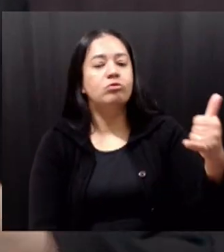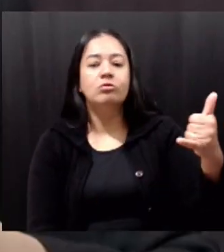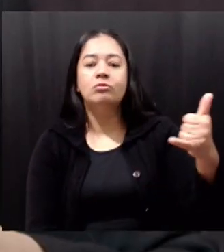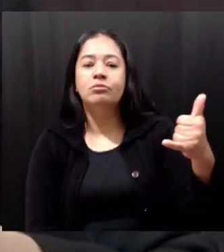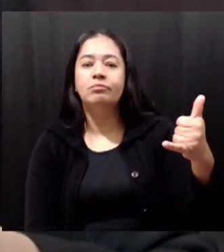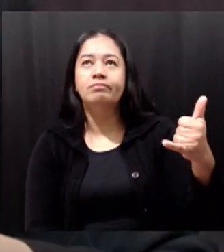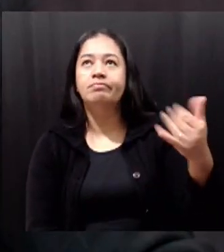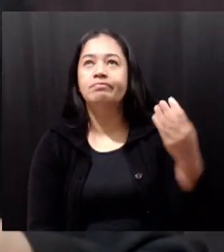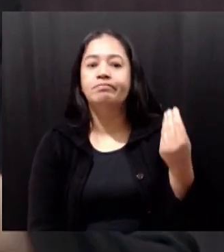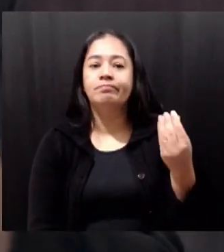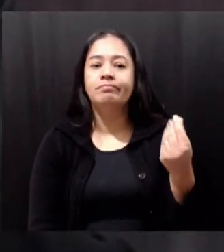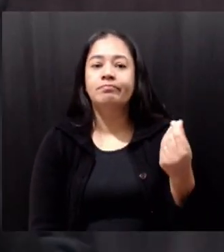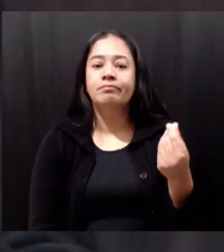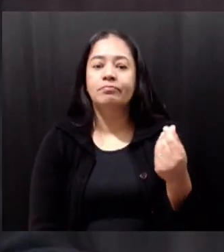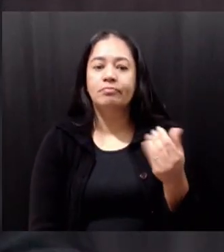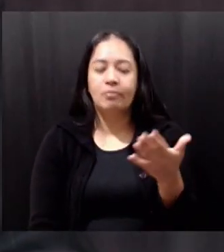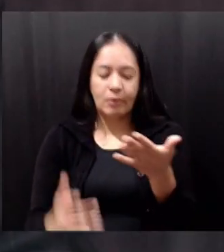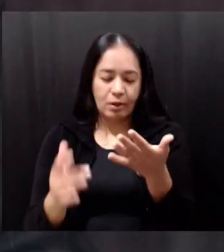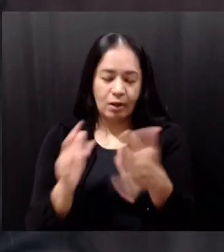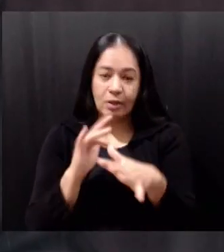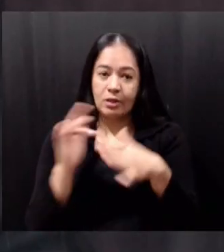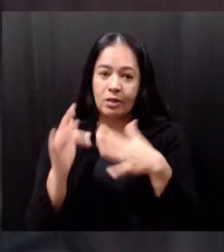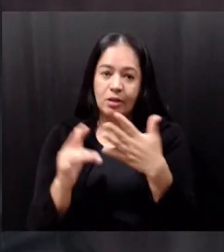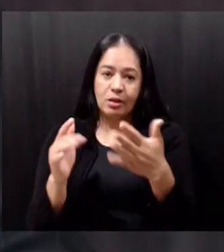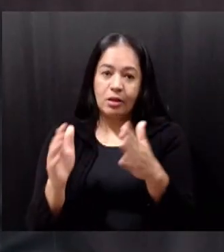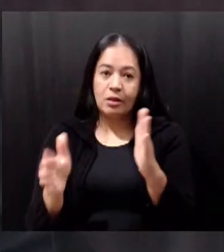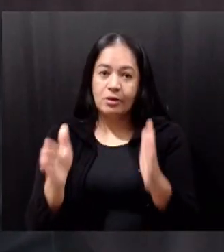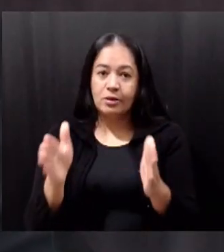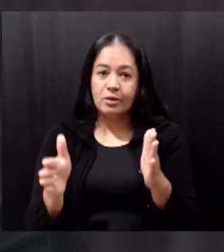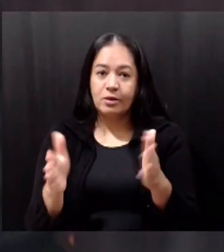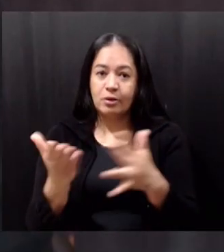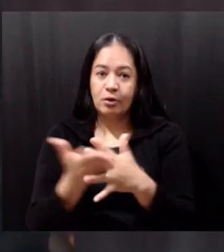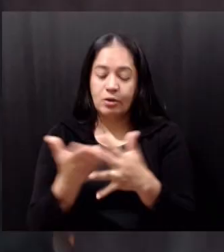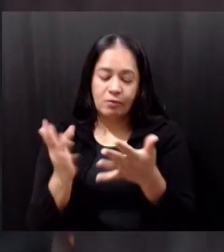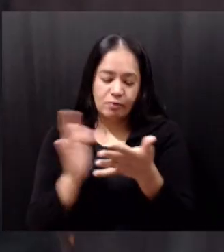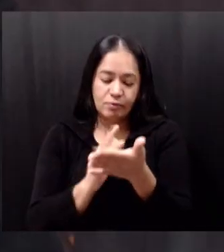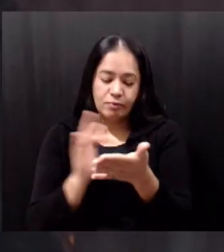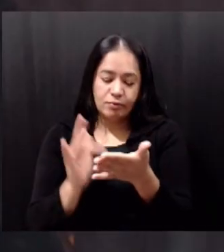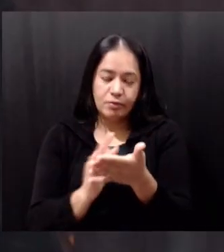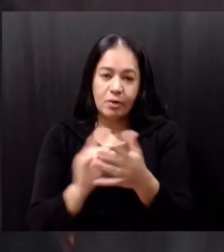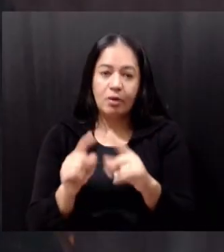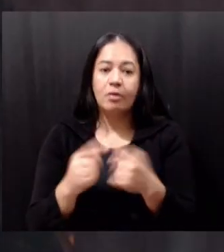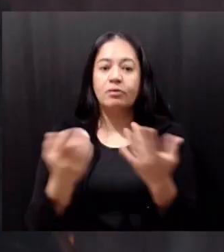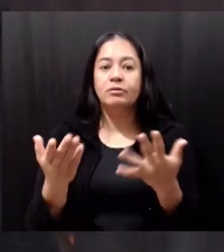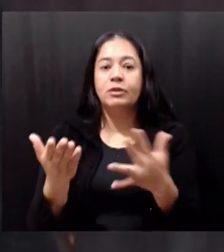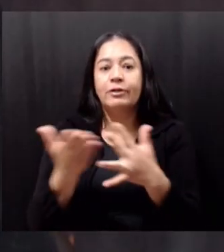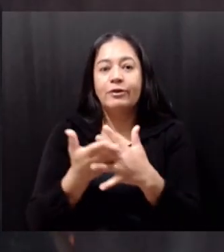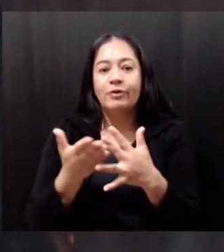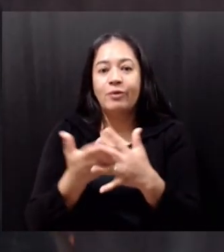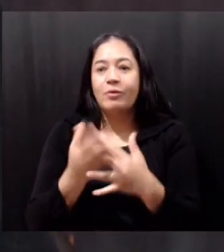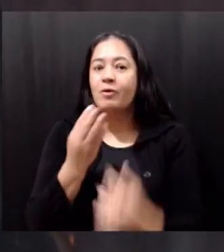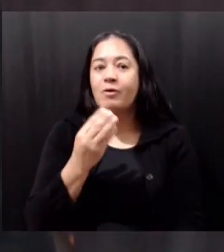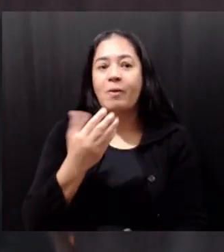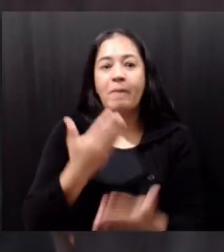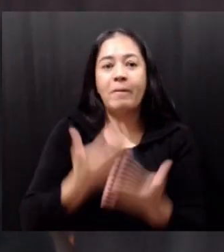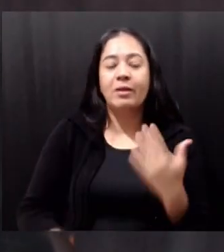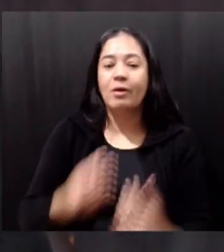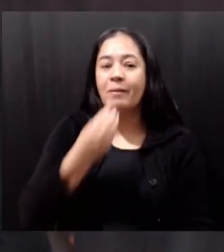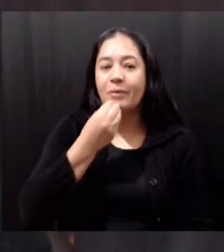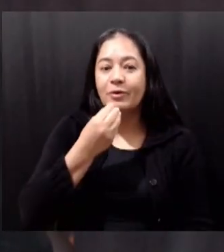ficarem nas redes sociais durante o intervalo e desperdiçando a grande oportunidade que a escola traz